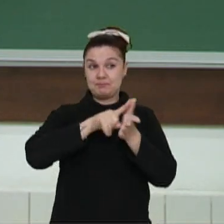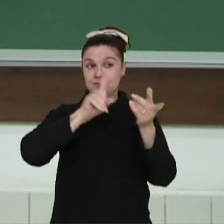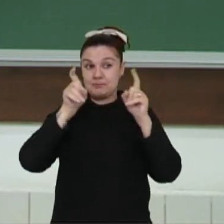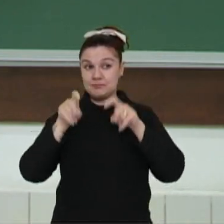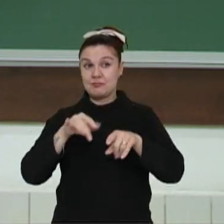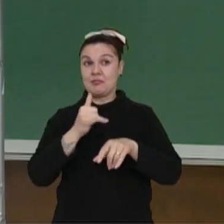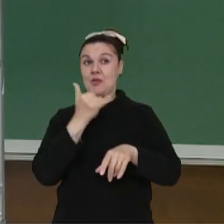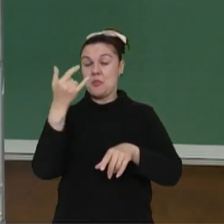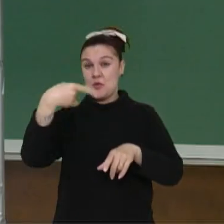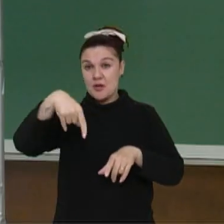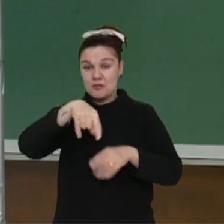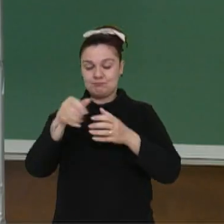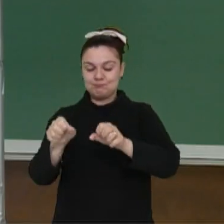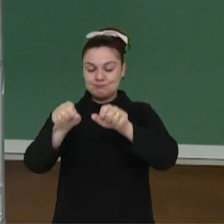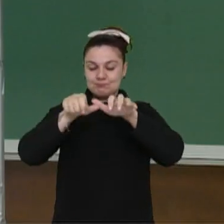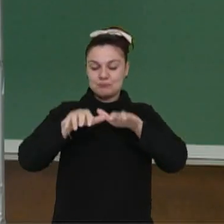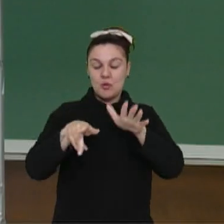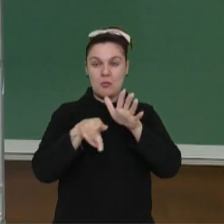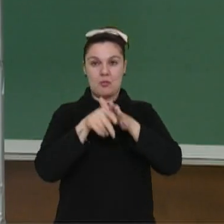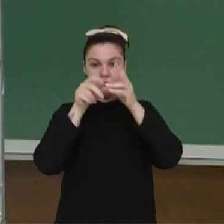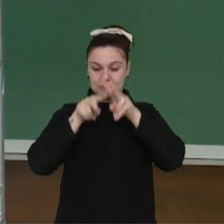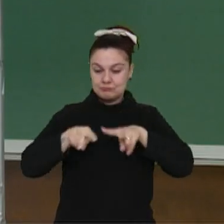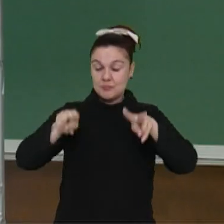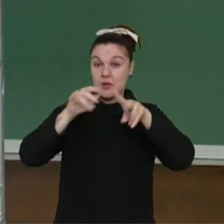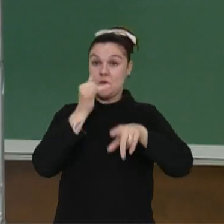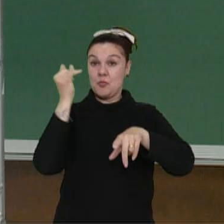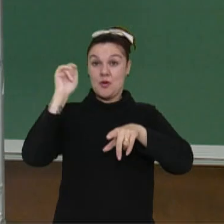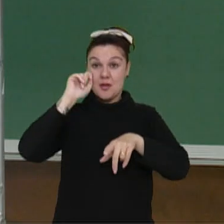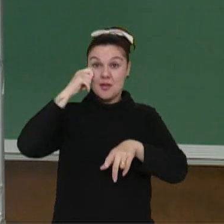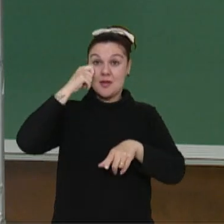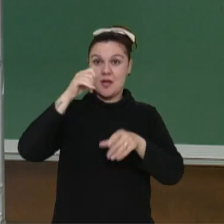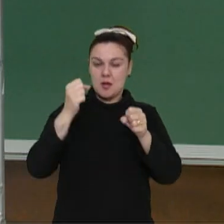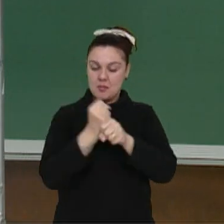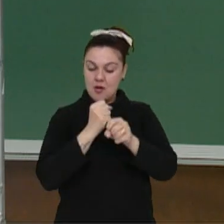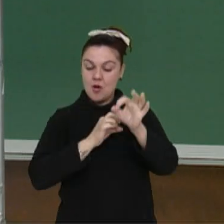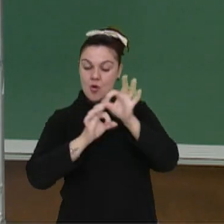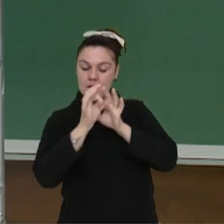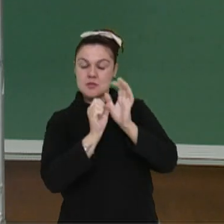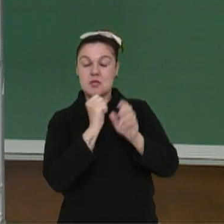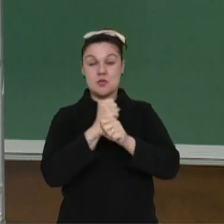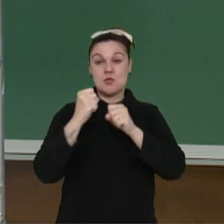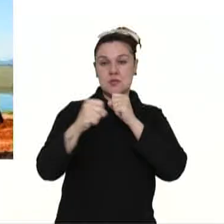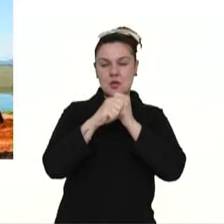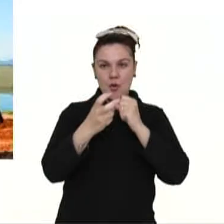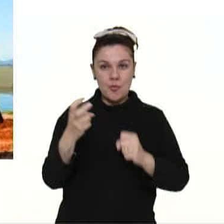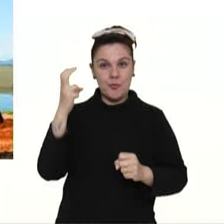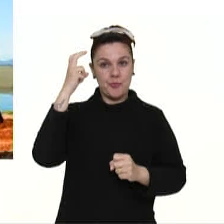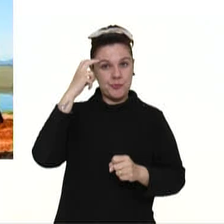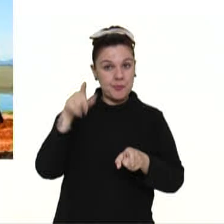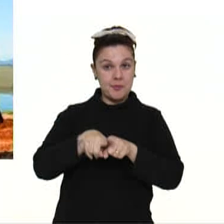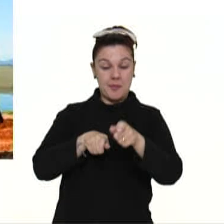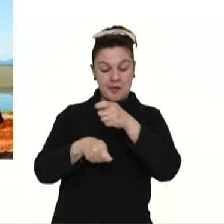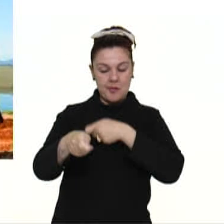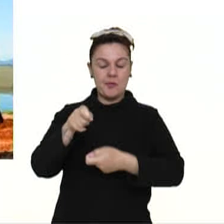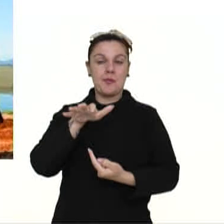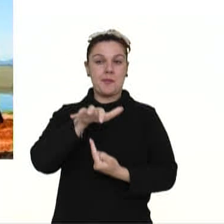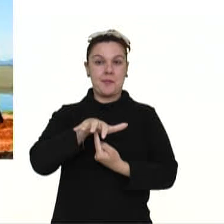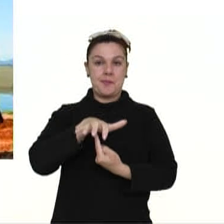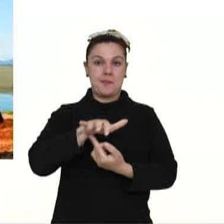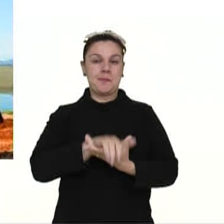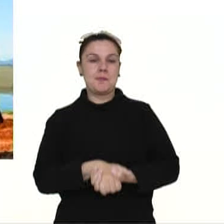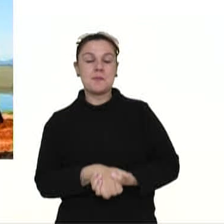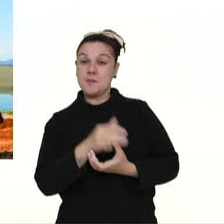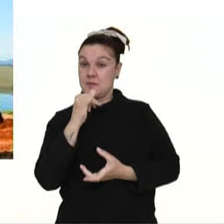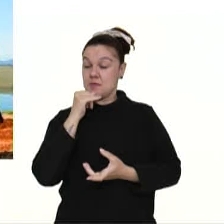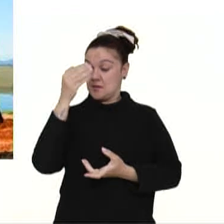É importante trazermos à tona a visibilidade negra na construção social, cultural e econômica do Paraná.